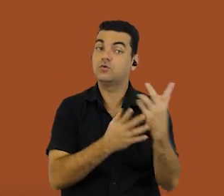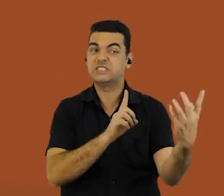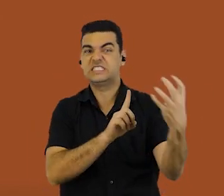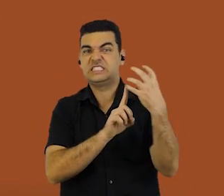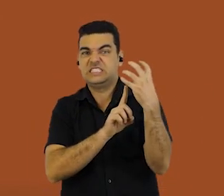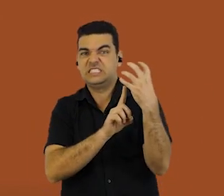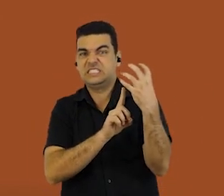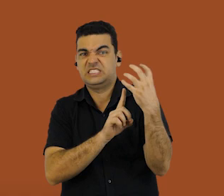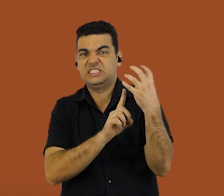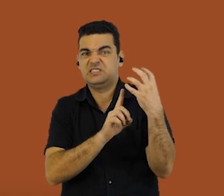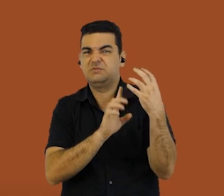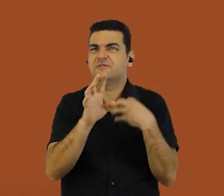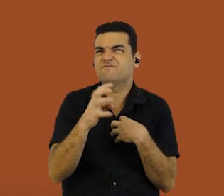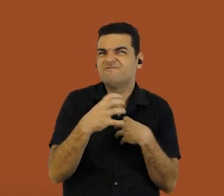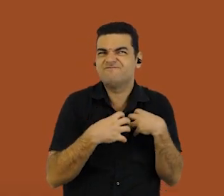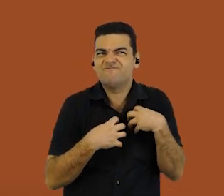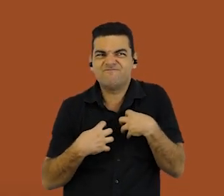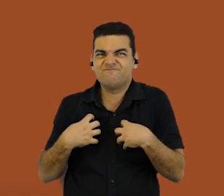colonizador imprime